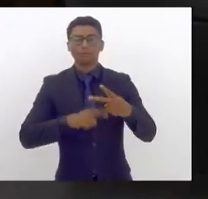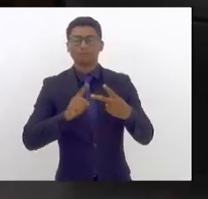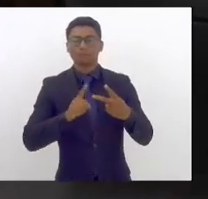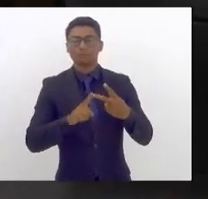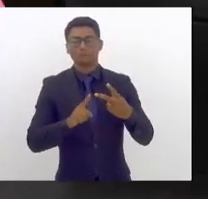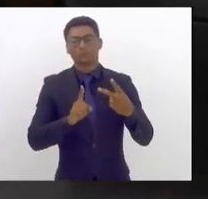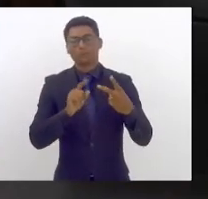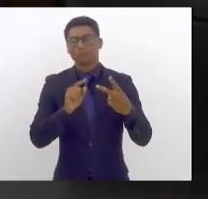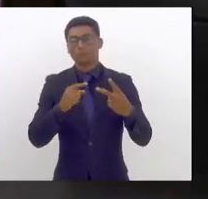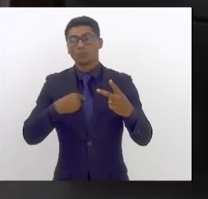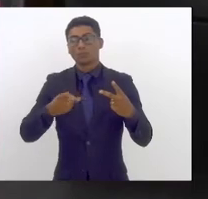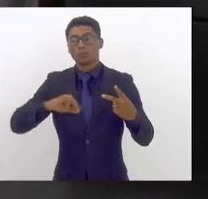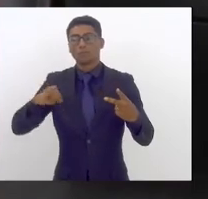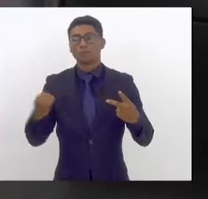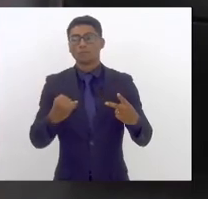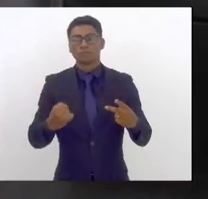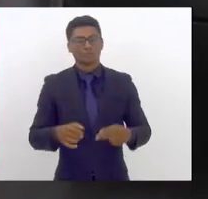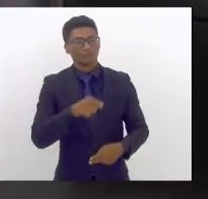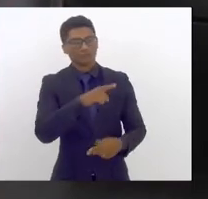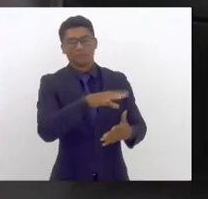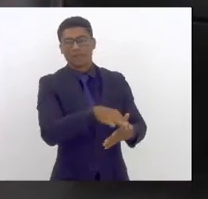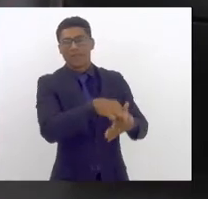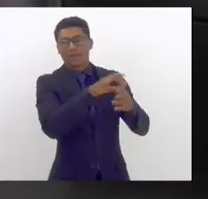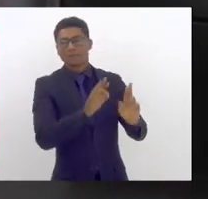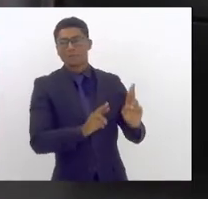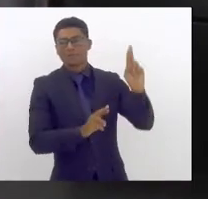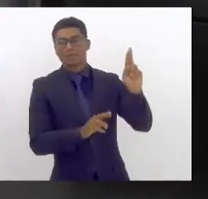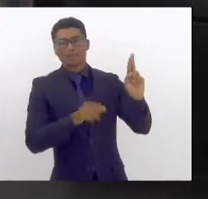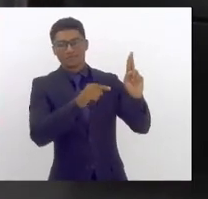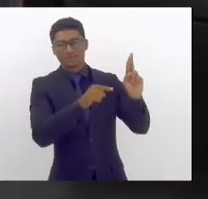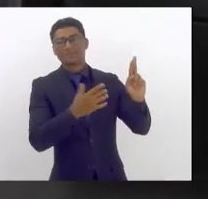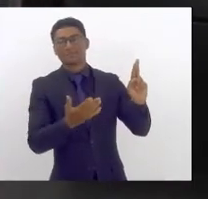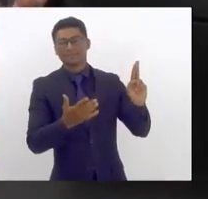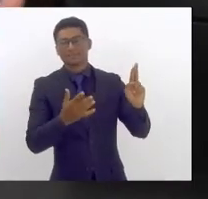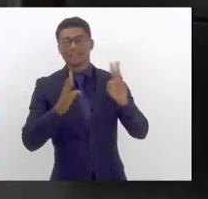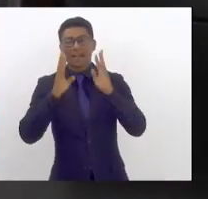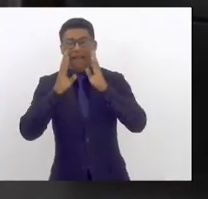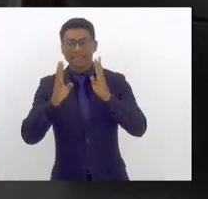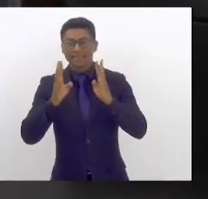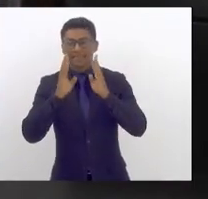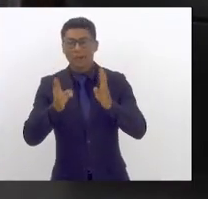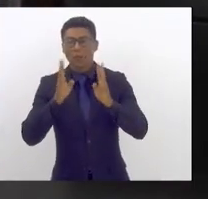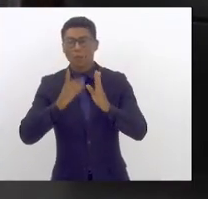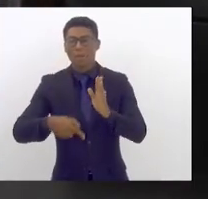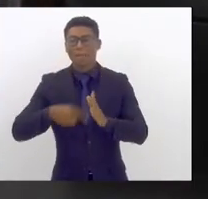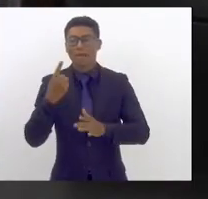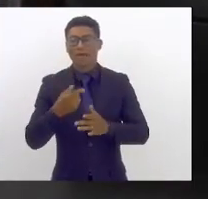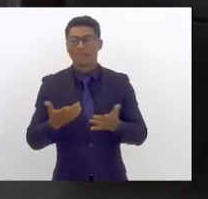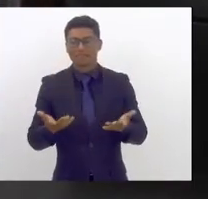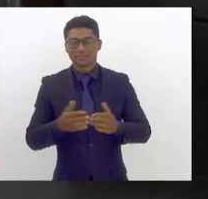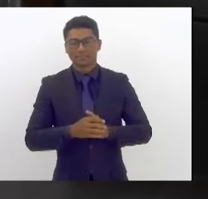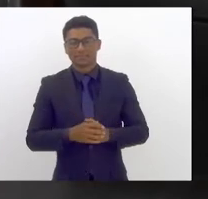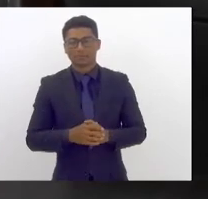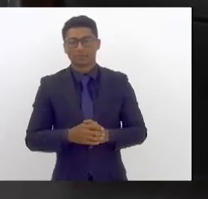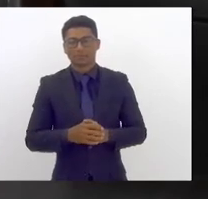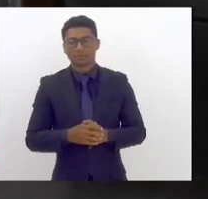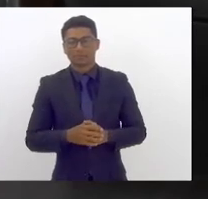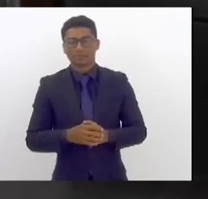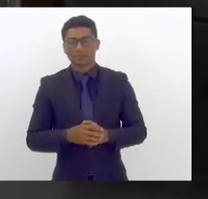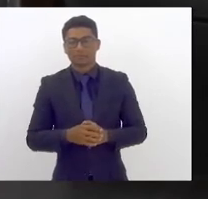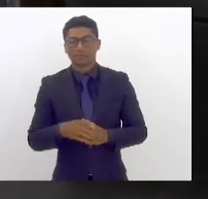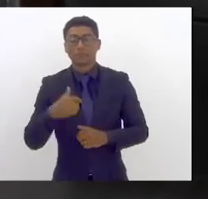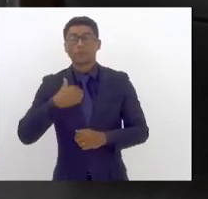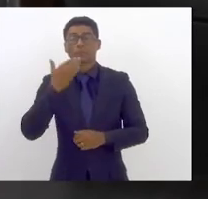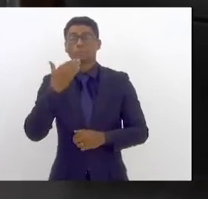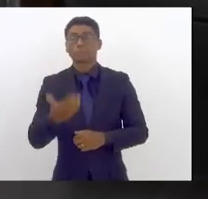é aproveitar aqui a nossa superintendente da atenção primária eu sei que é atenção primária mas solicitar aqui